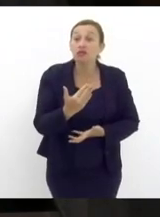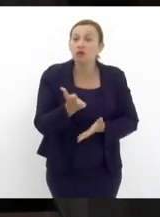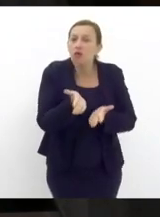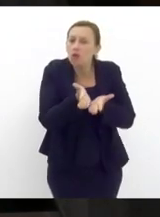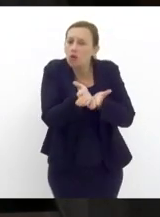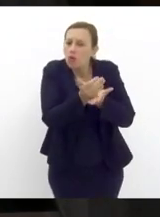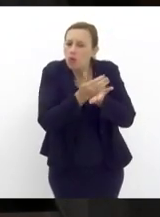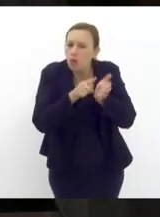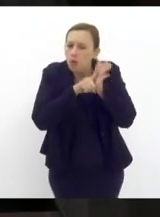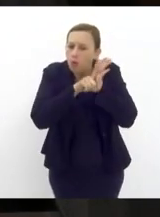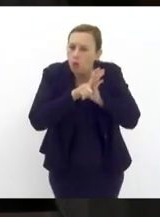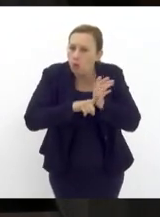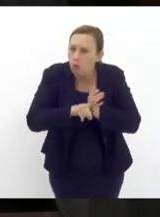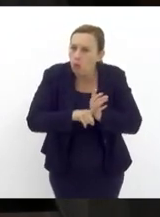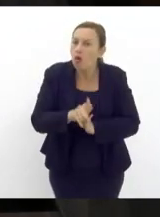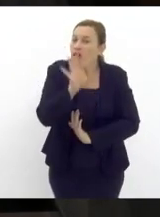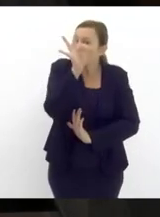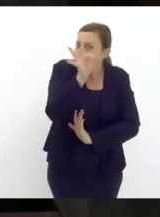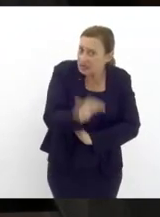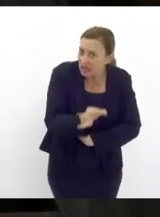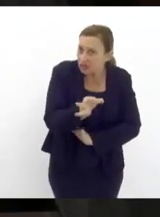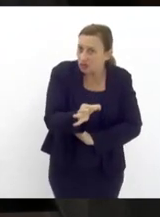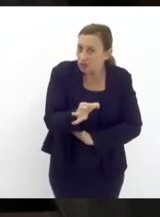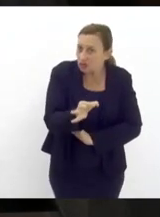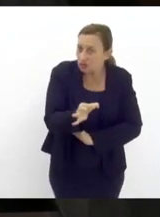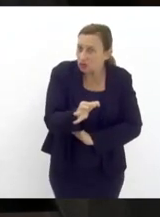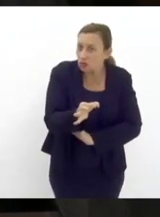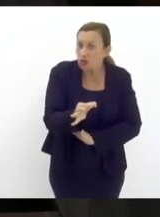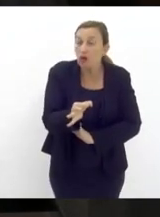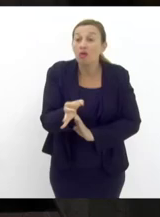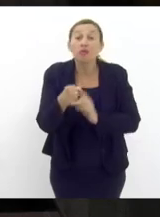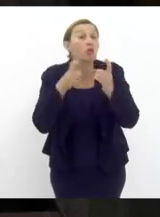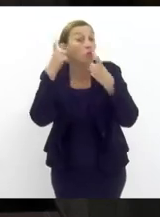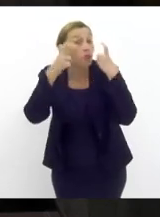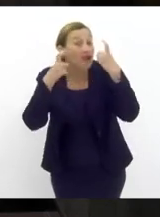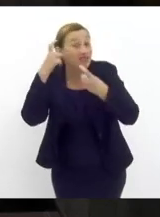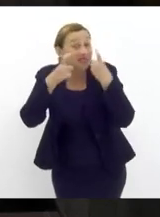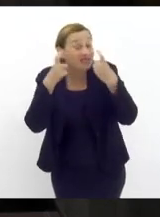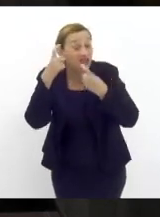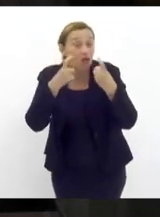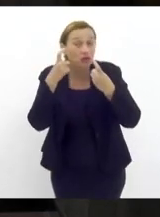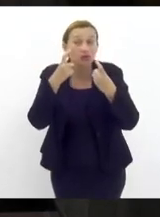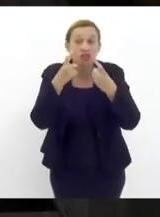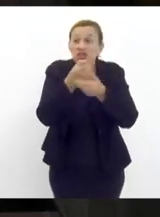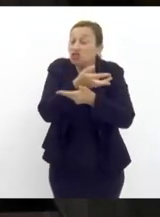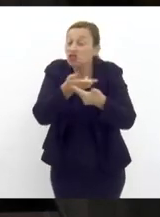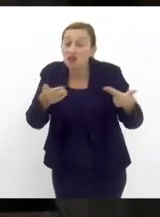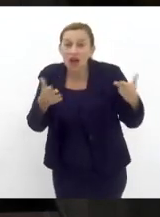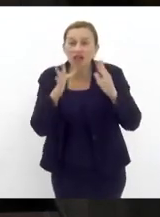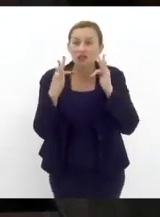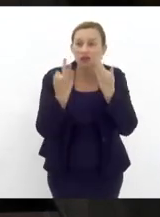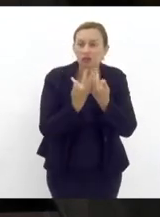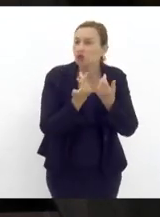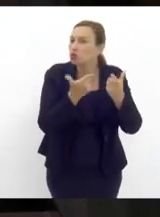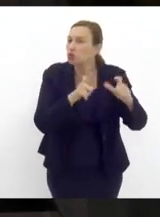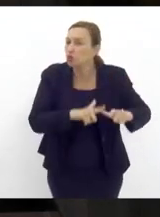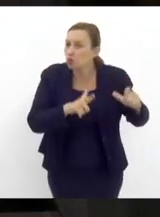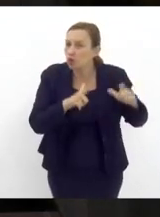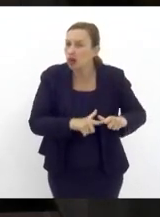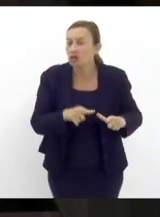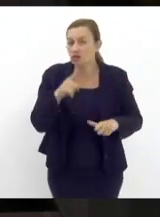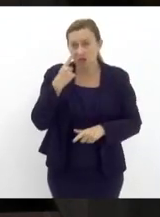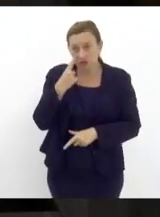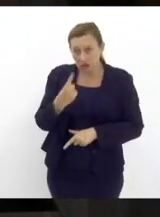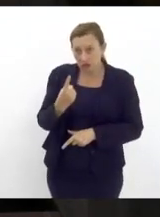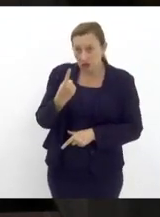uma investigação de um caso concreto para o desespero de centenas de famílias da região Se você